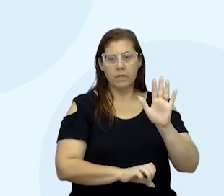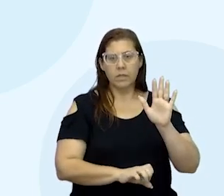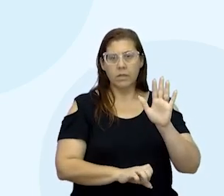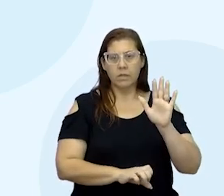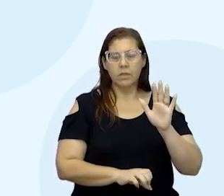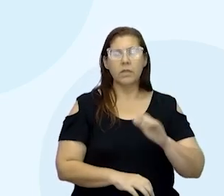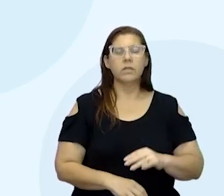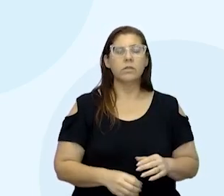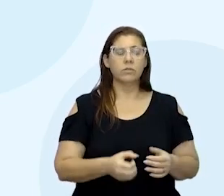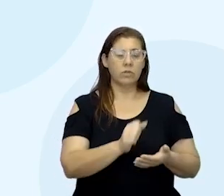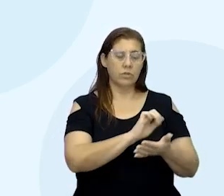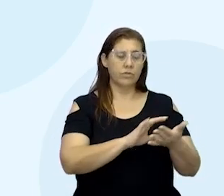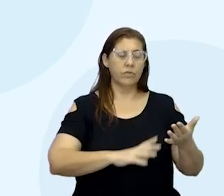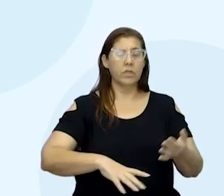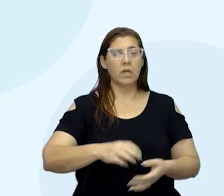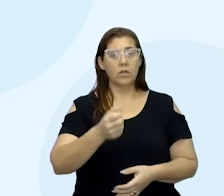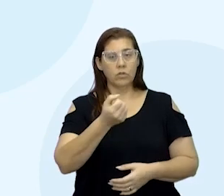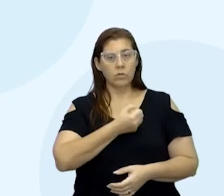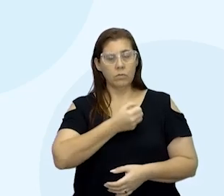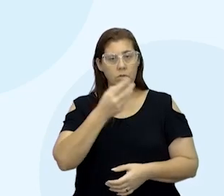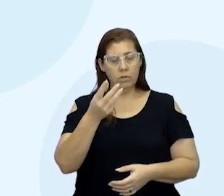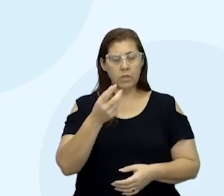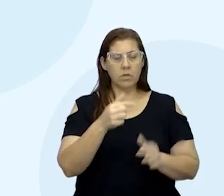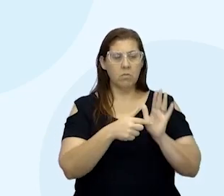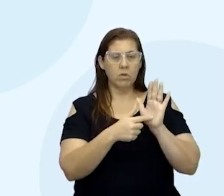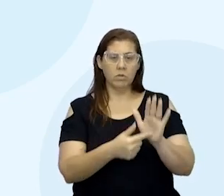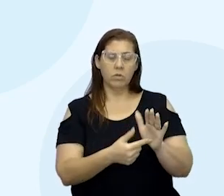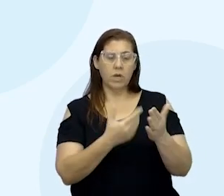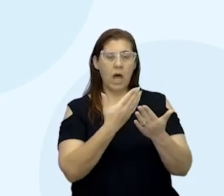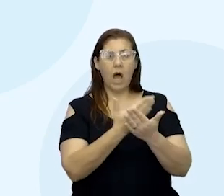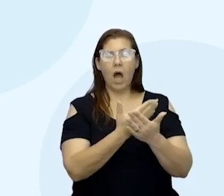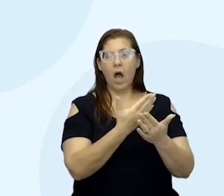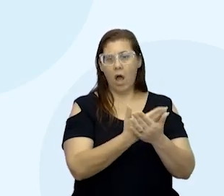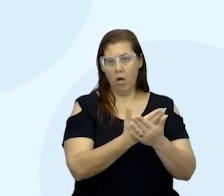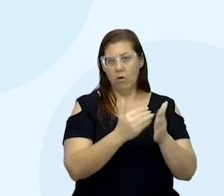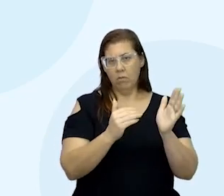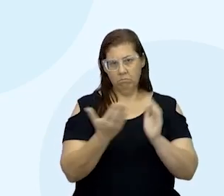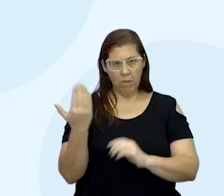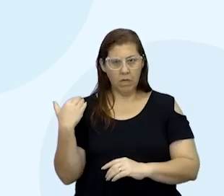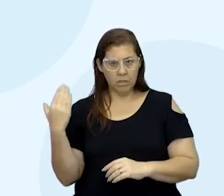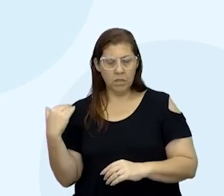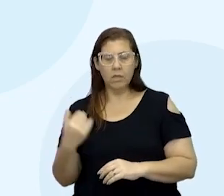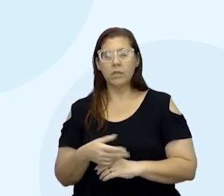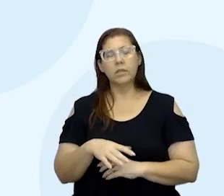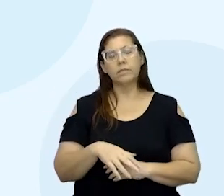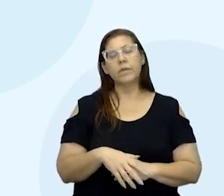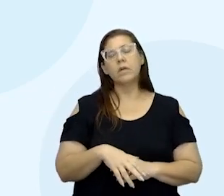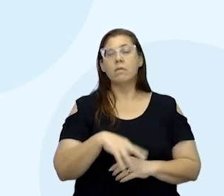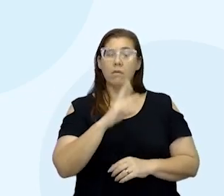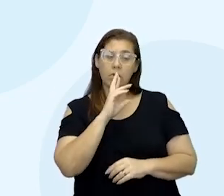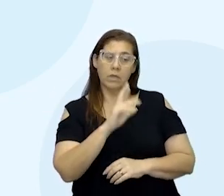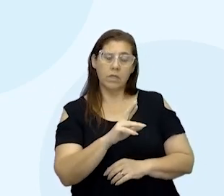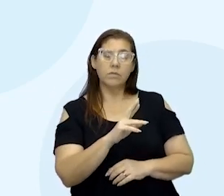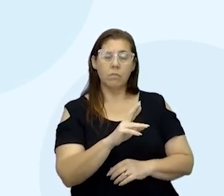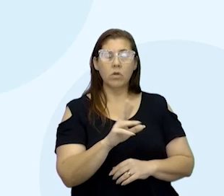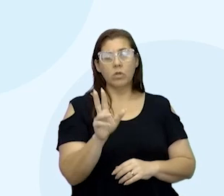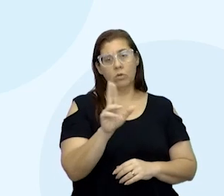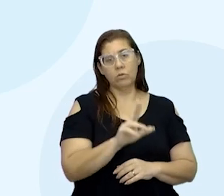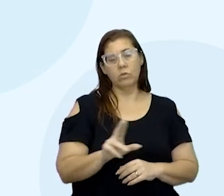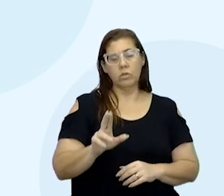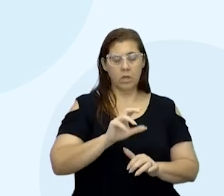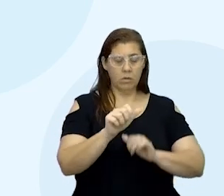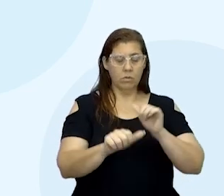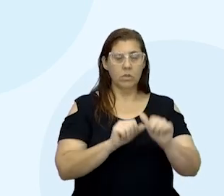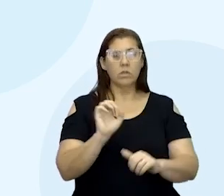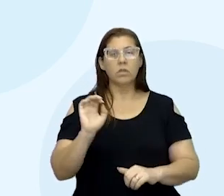3 apresentado na última aula. E após isso, veremos mais uma resposta utilizando as mudanças